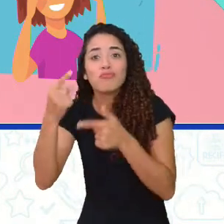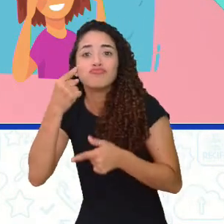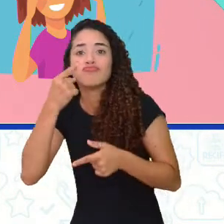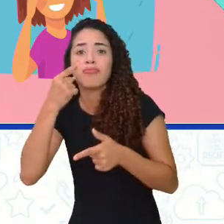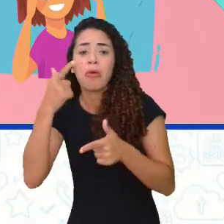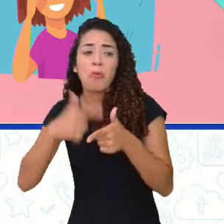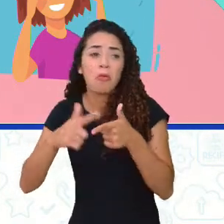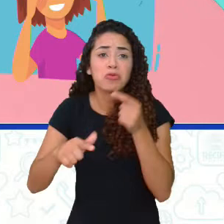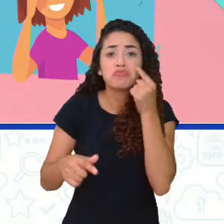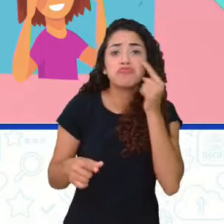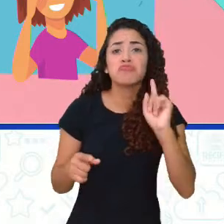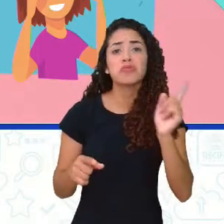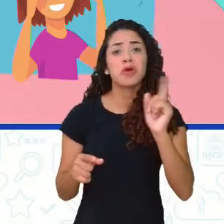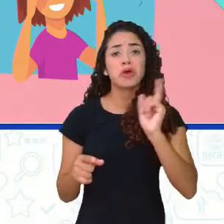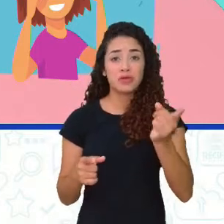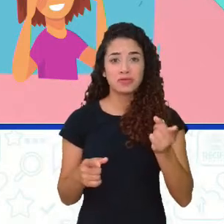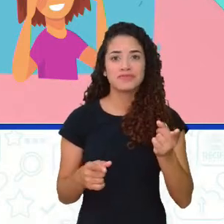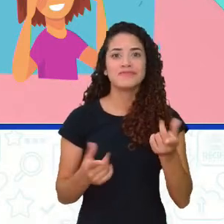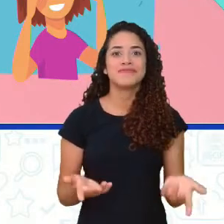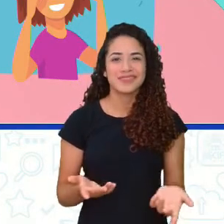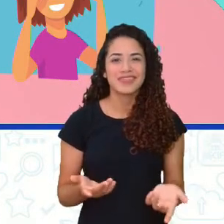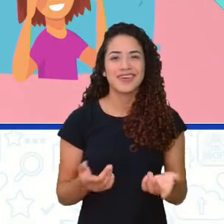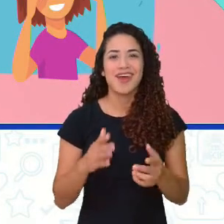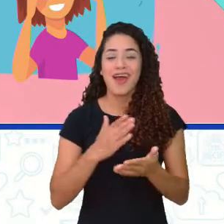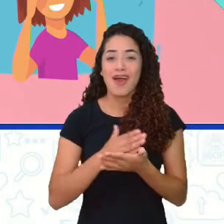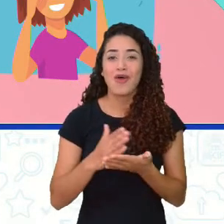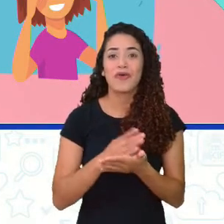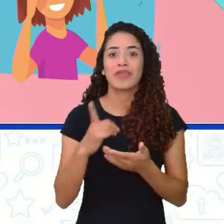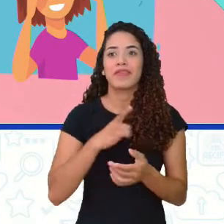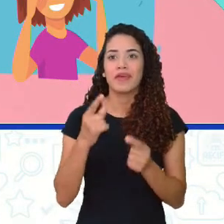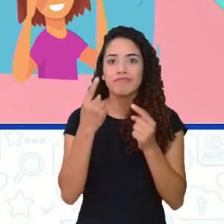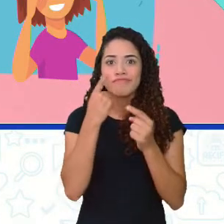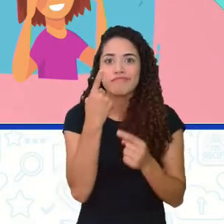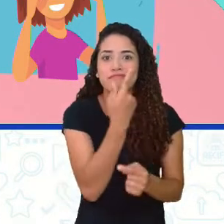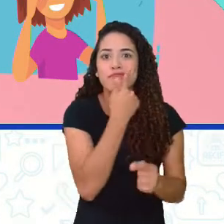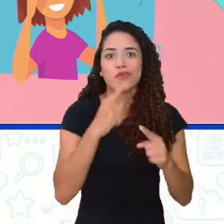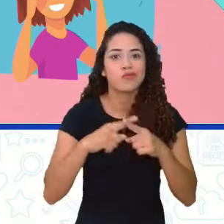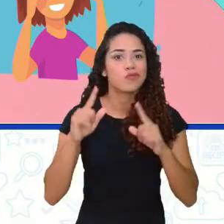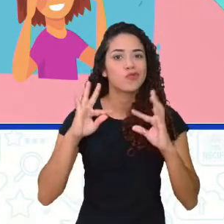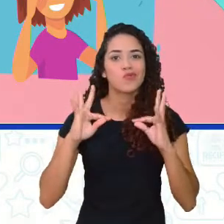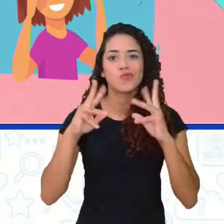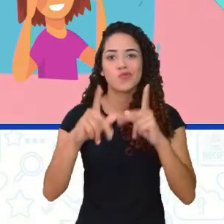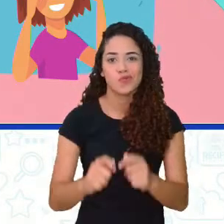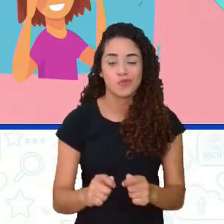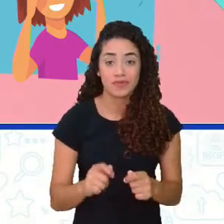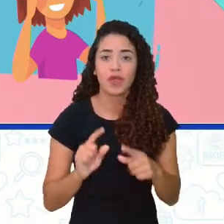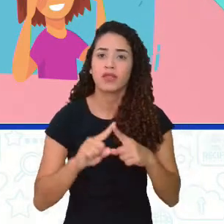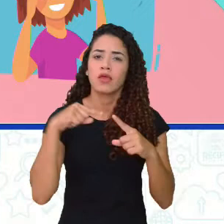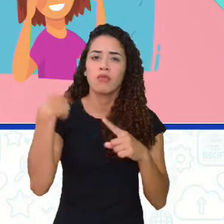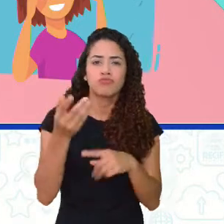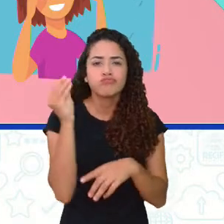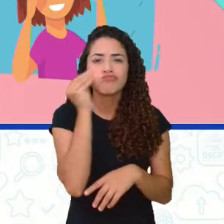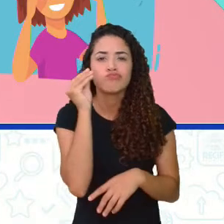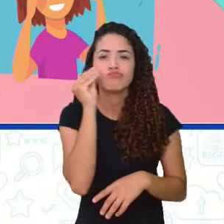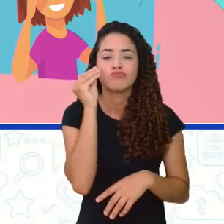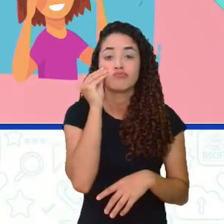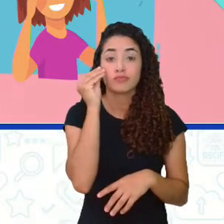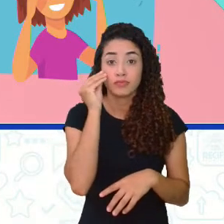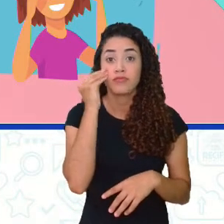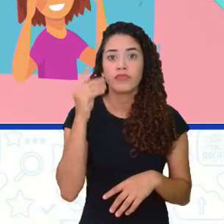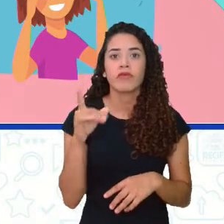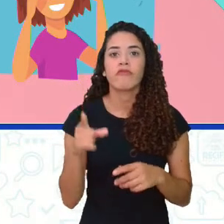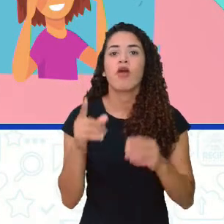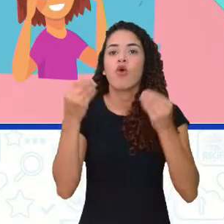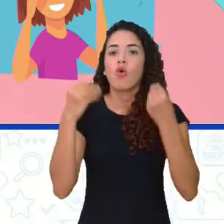E até quem tem problemas em cada um dos olhos completamente diferente. Depois que ele faz esse teste, ele vai colocar agora